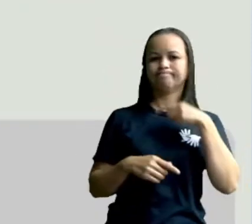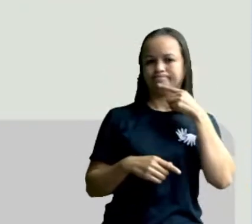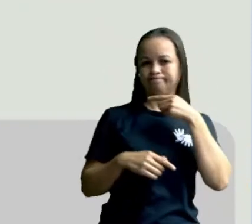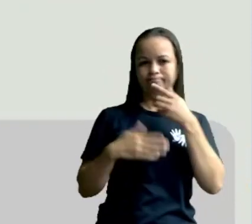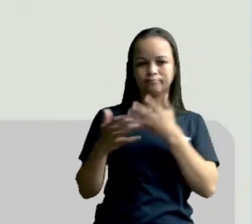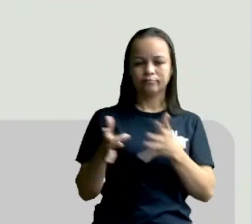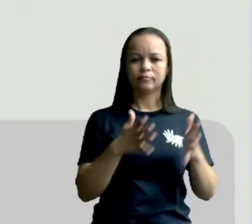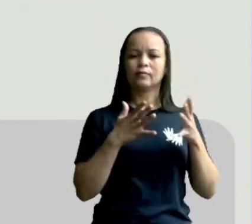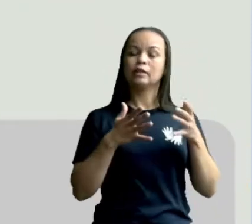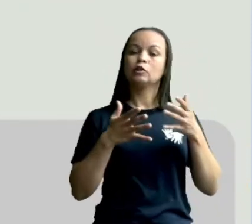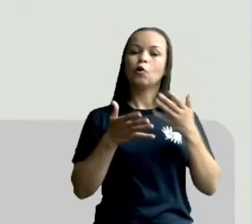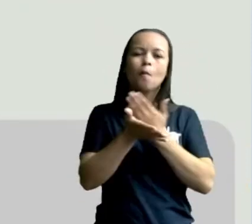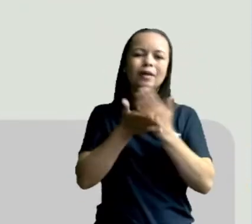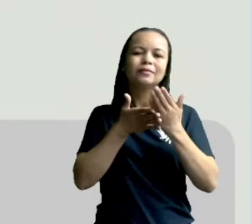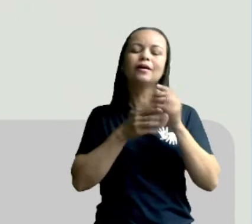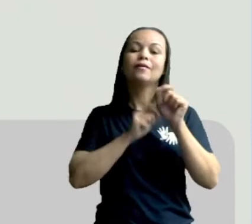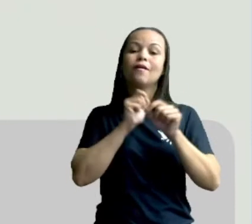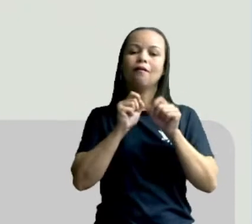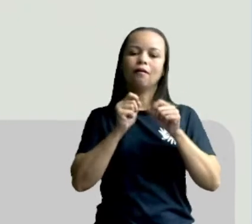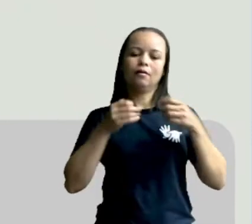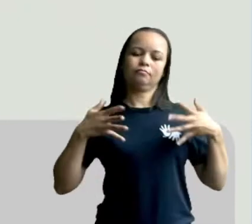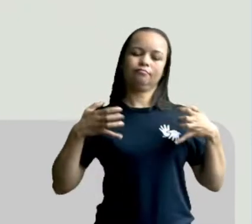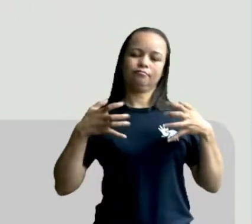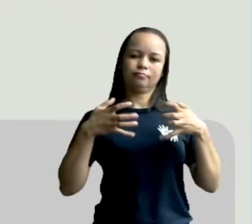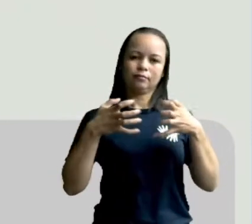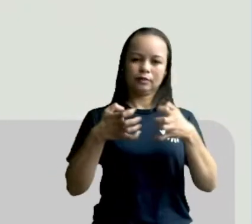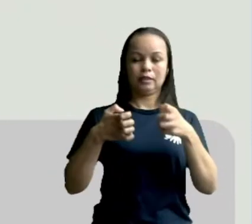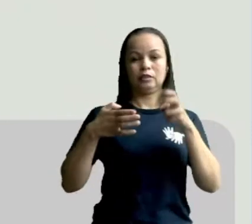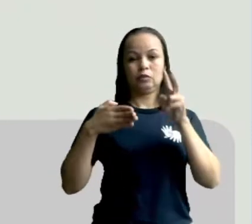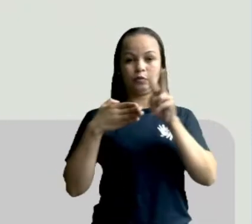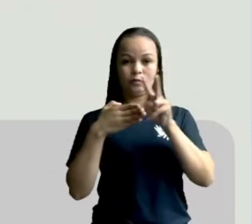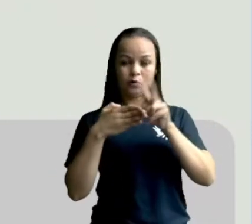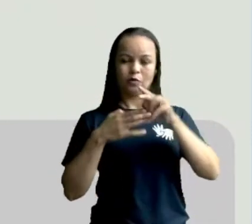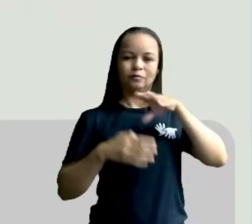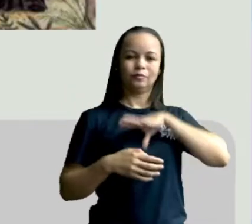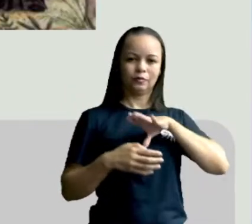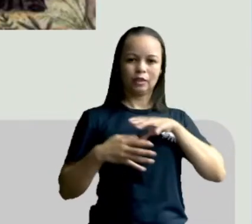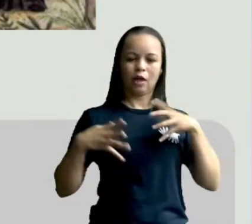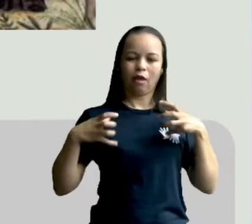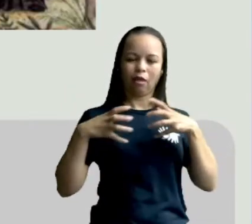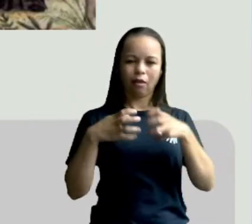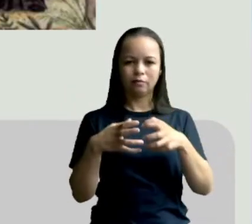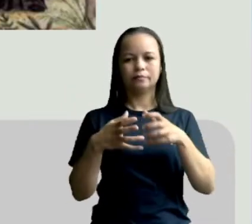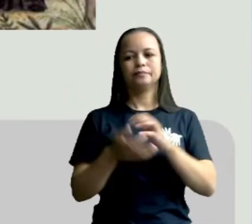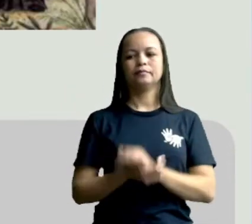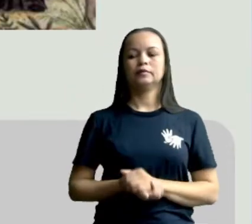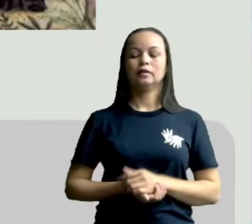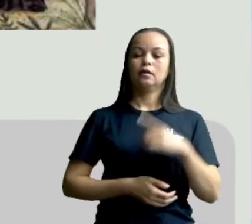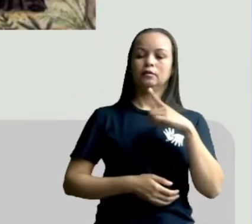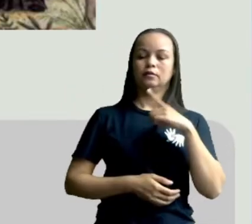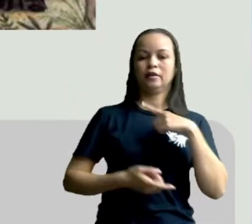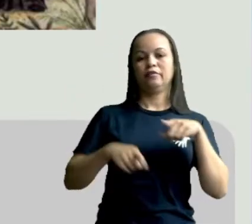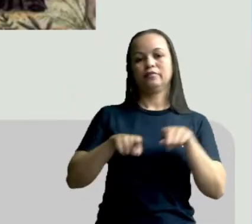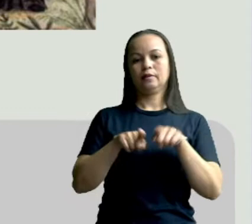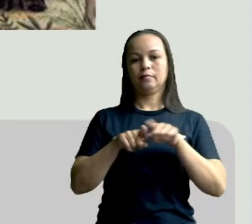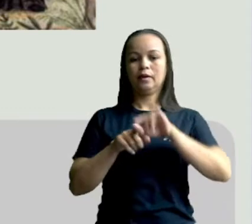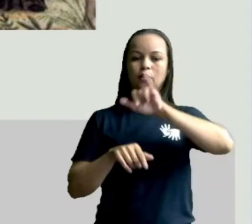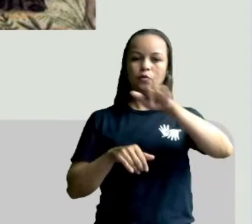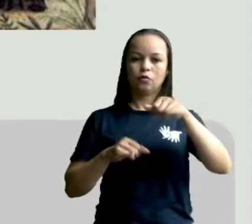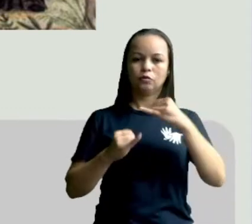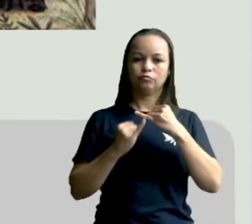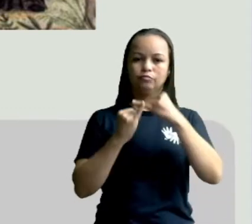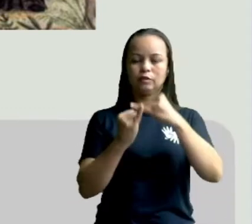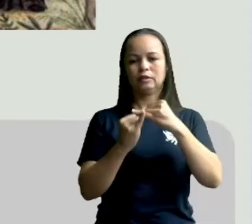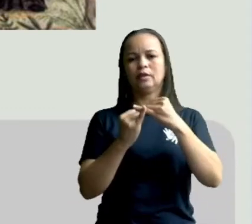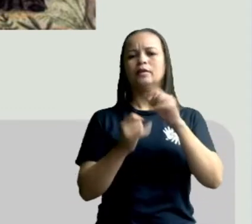a acontecer confrontos entre os indígenas e os portugueses. Tiveram também os jesuítas, que